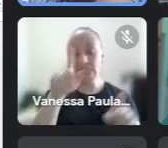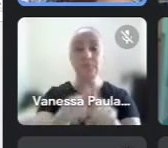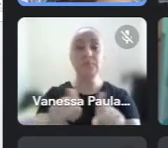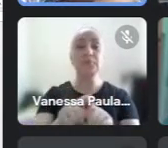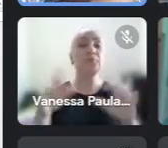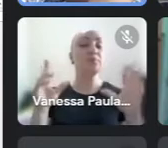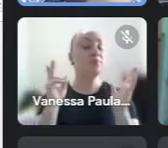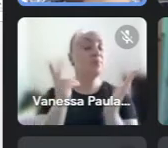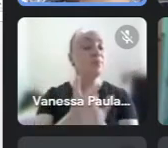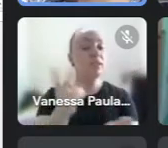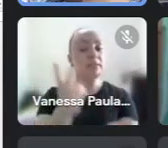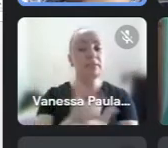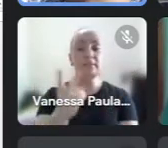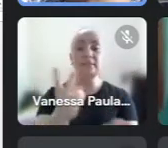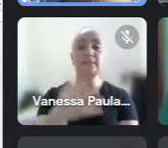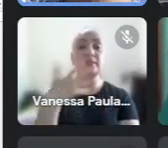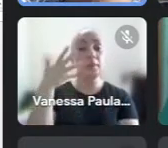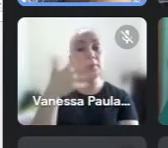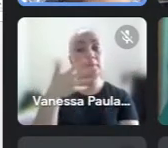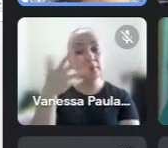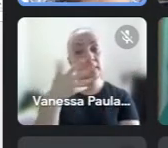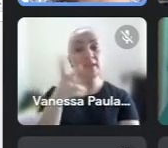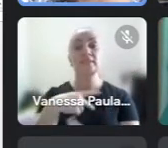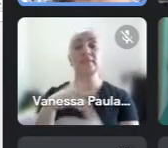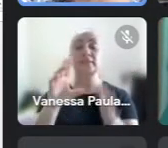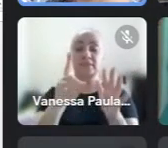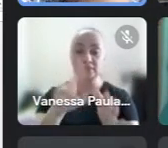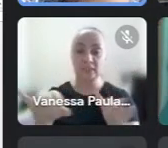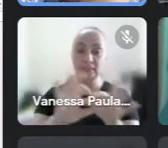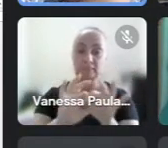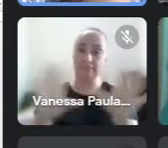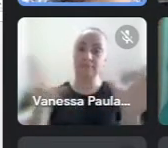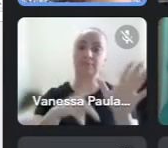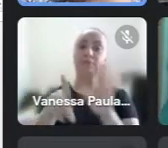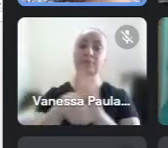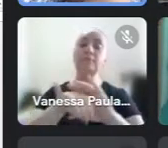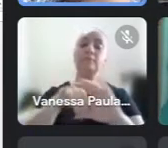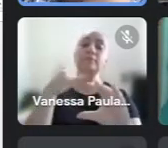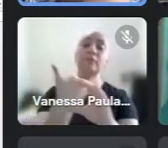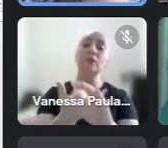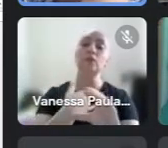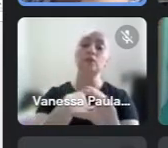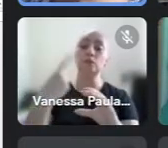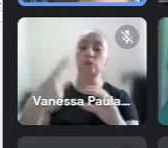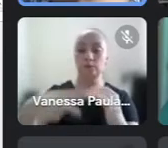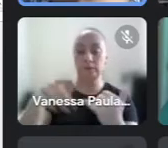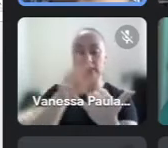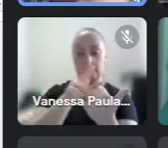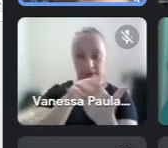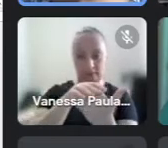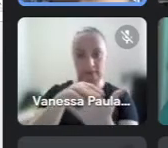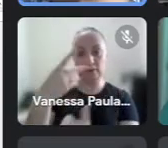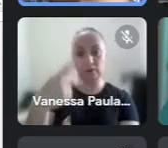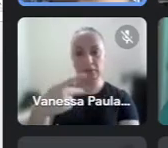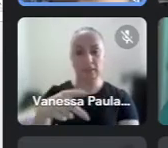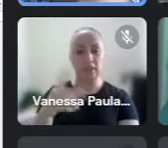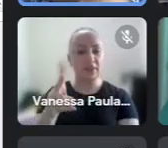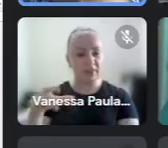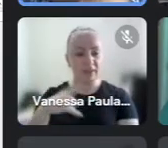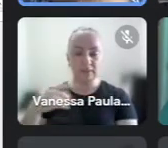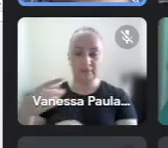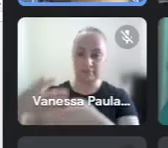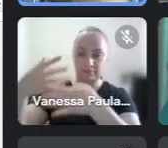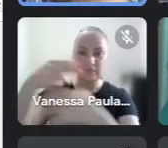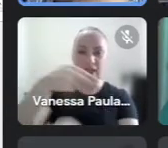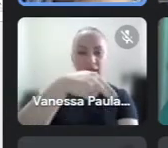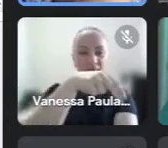nossas palestras, elas ficam disponibilizadas no nosso canal do YouTube, os meninos vão colocar aqui, eu acho que é NEAP,